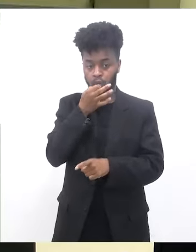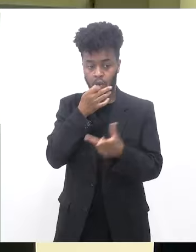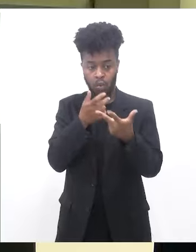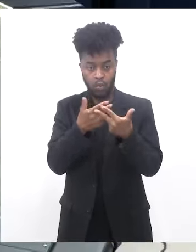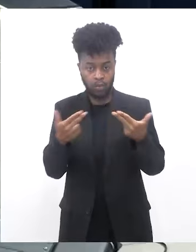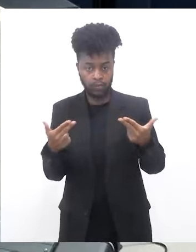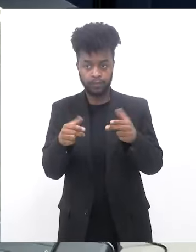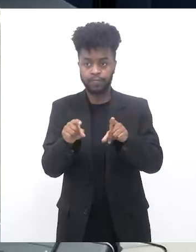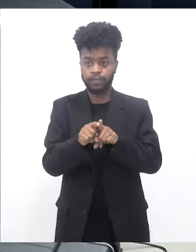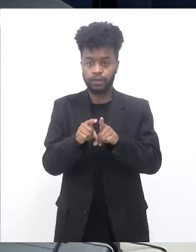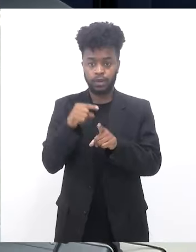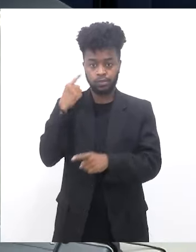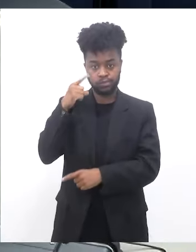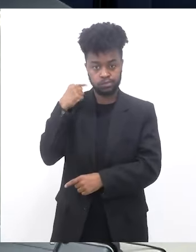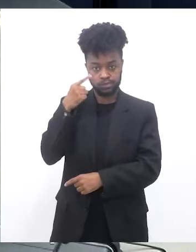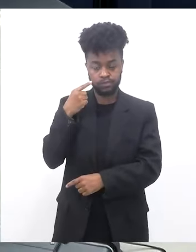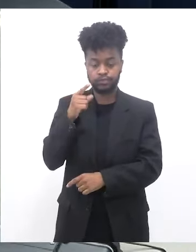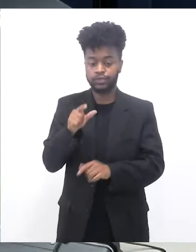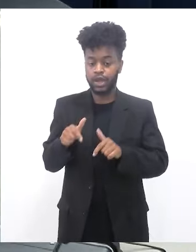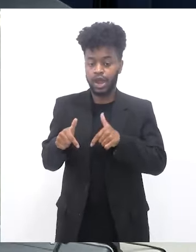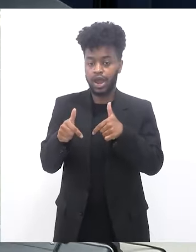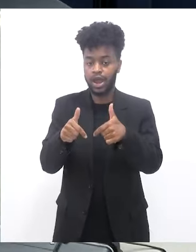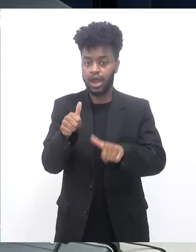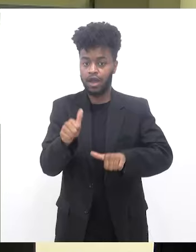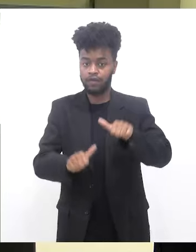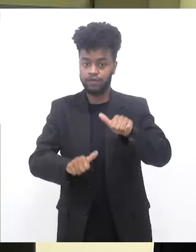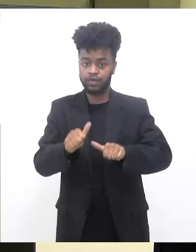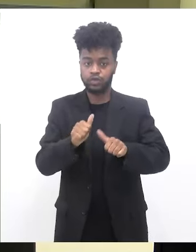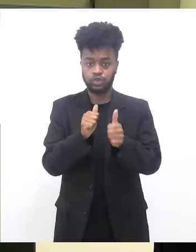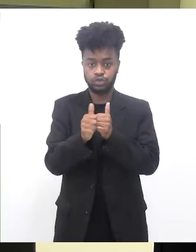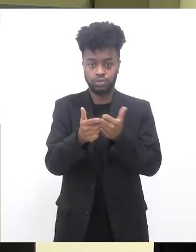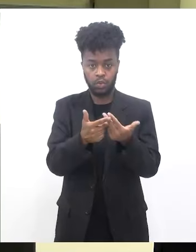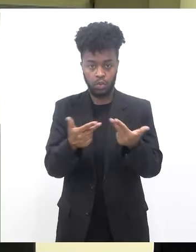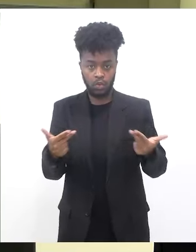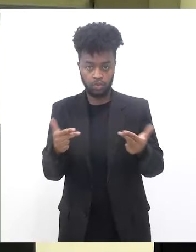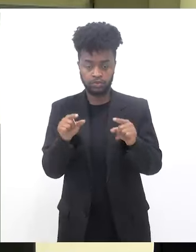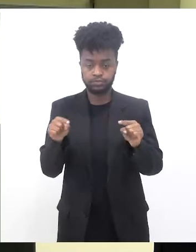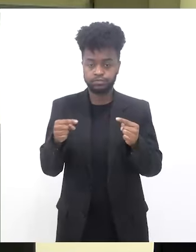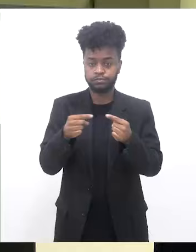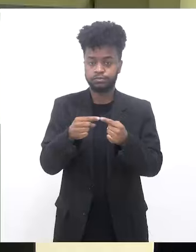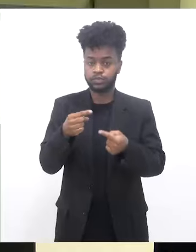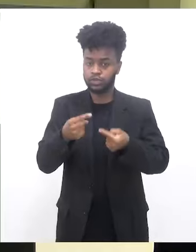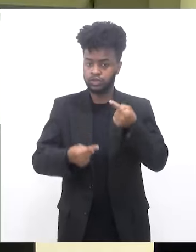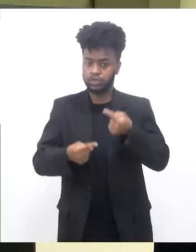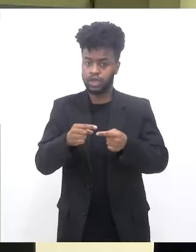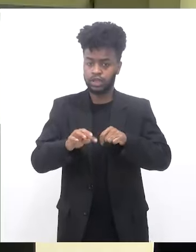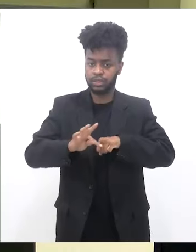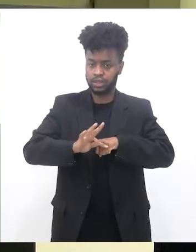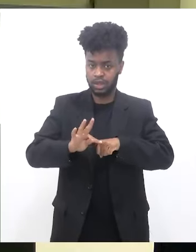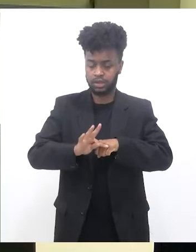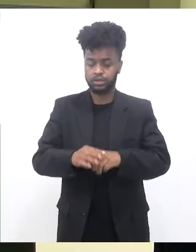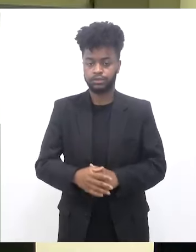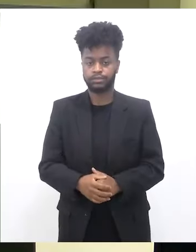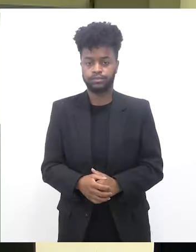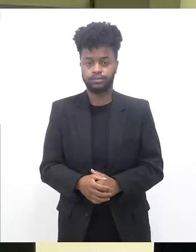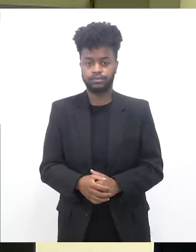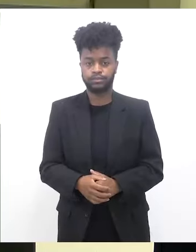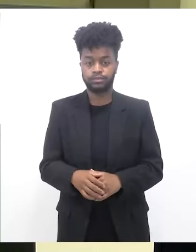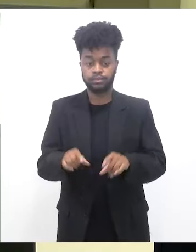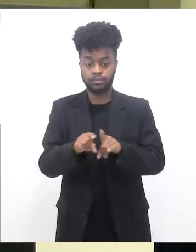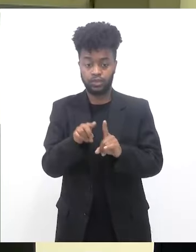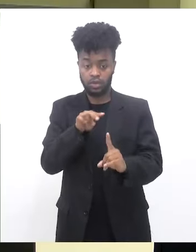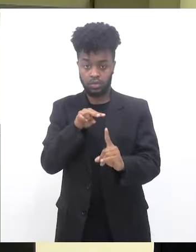comentarista e também advogado. Atua na análise esportiva com profundidade técnica e um